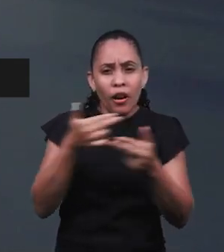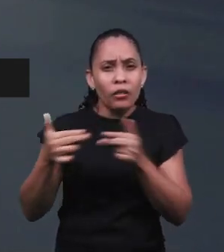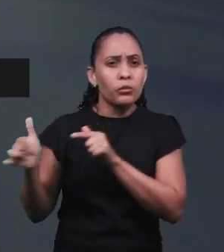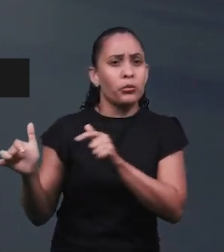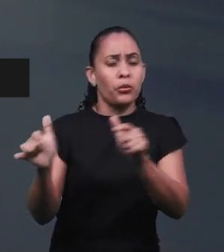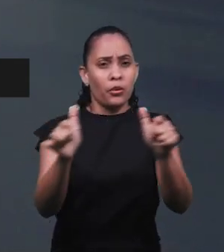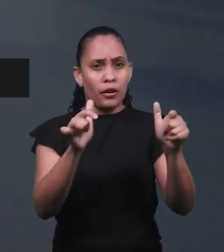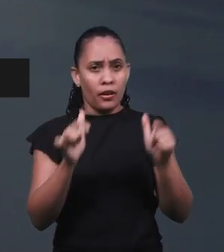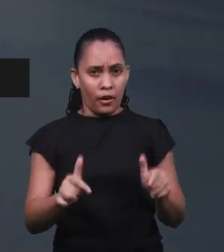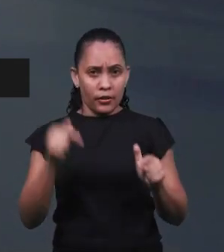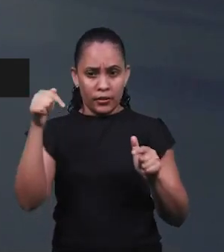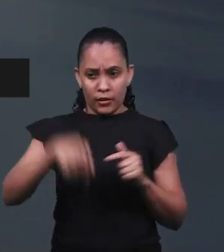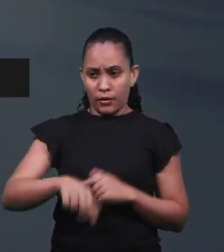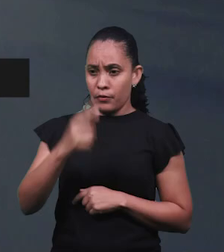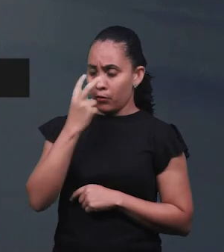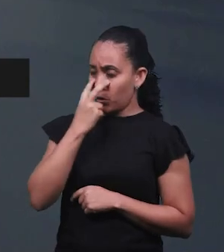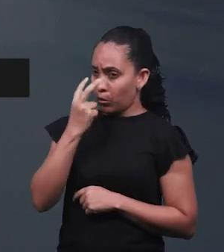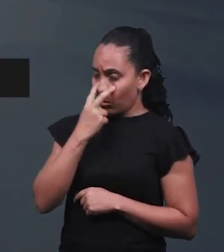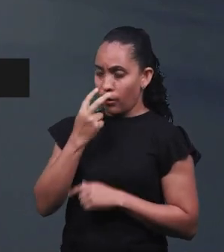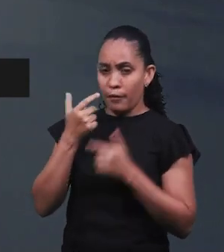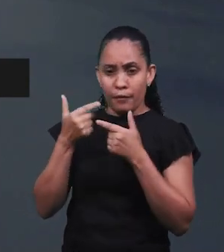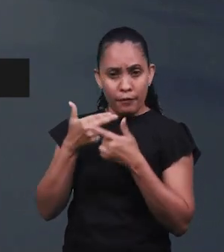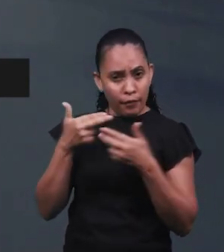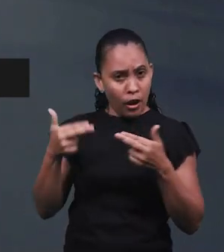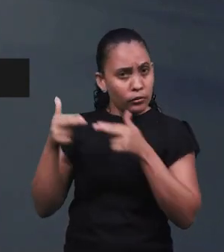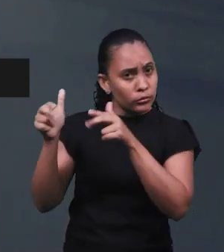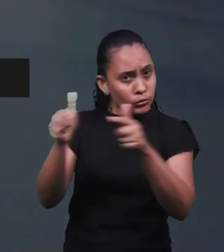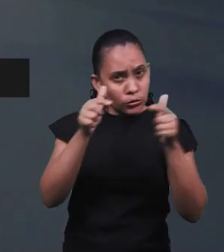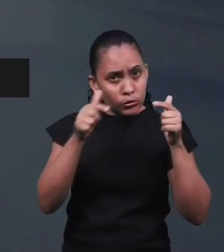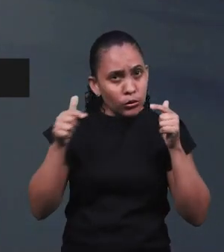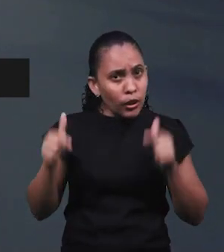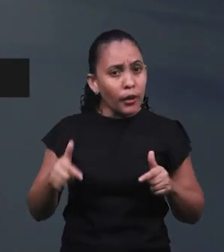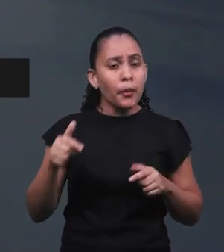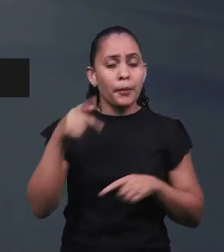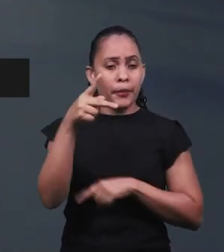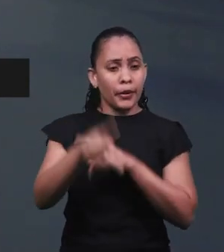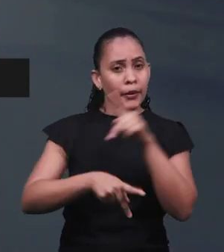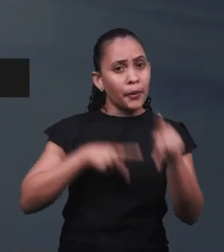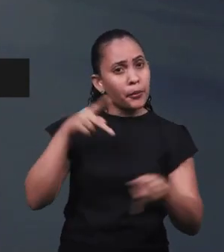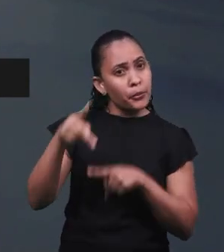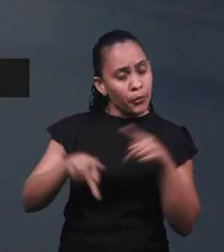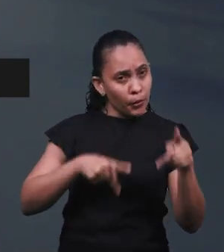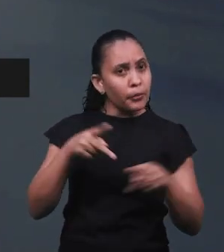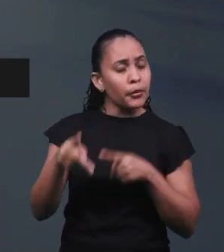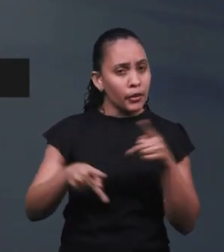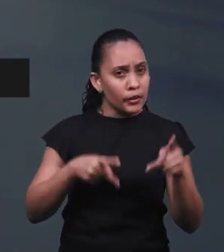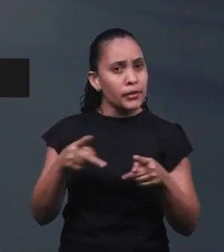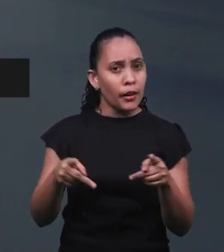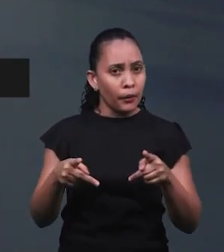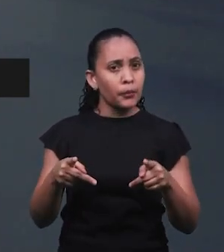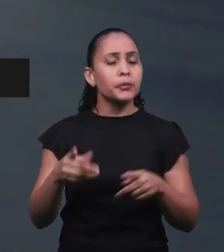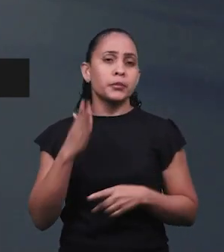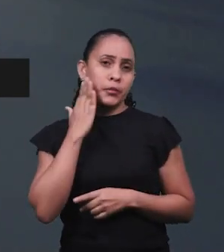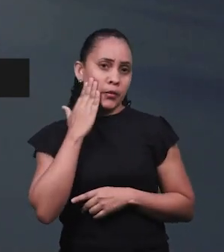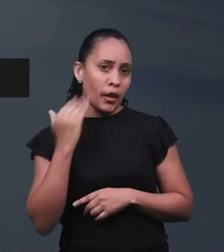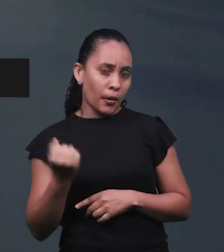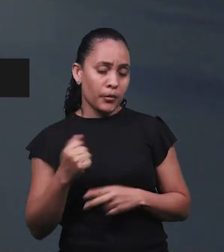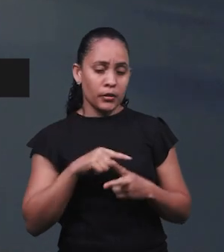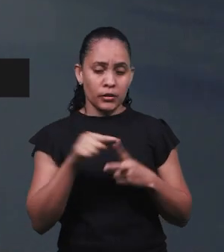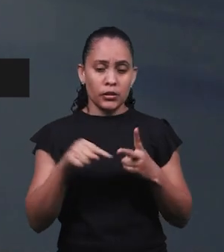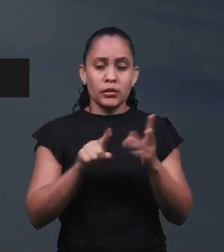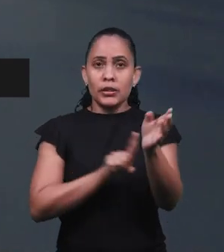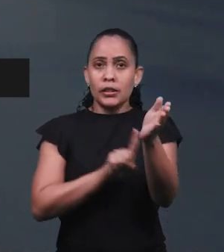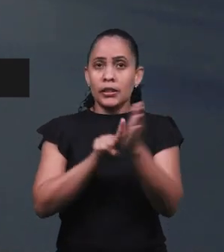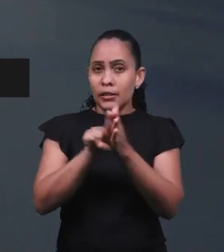mundo, inclusive em Vitória, com vários pontos, para que a população tenha acesso para fazer esses 2 exames tão